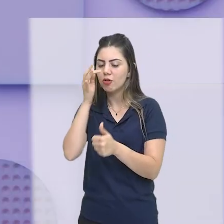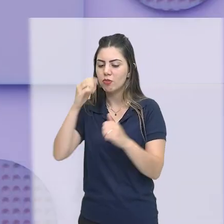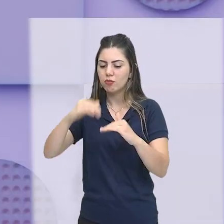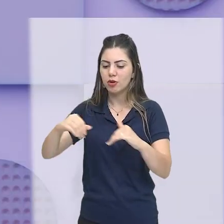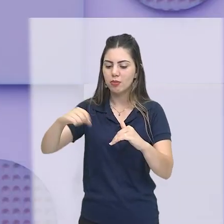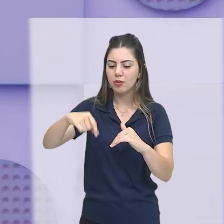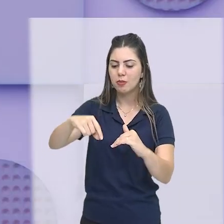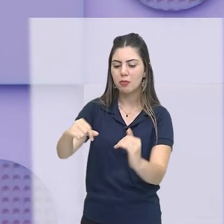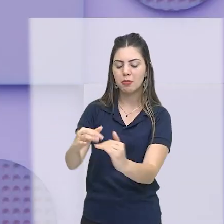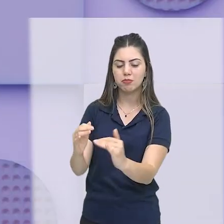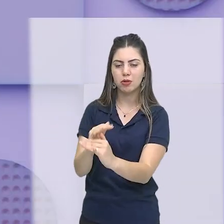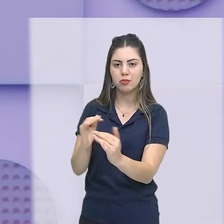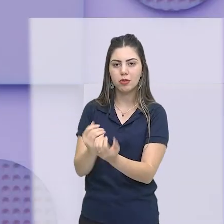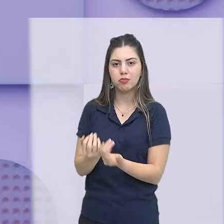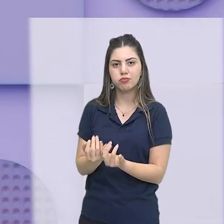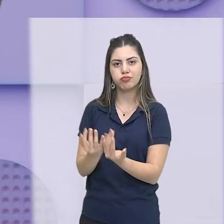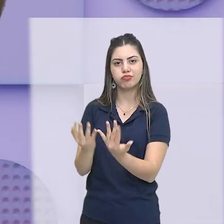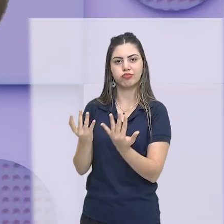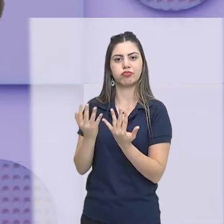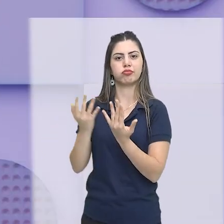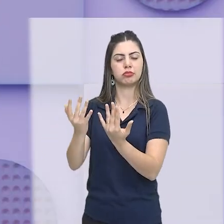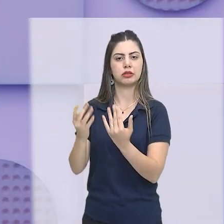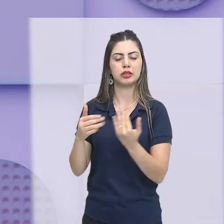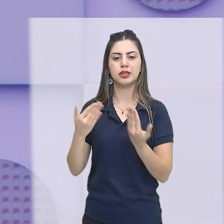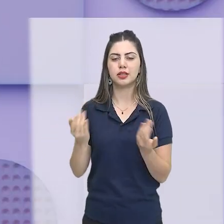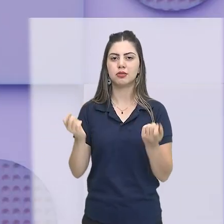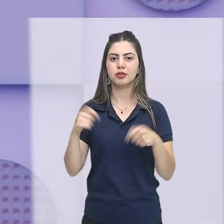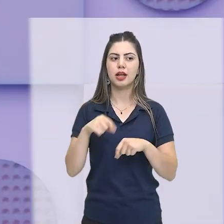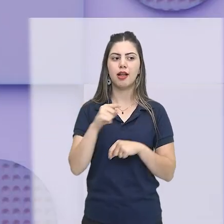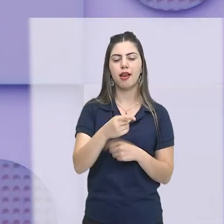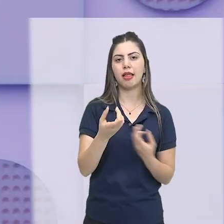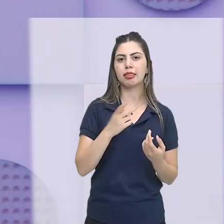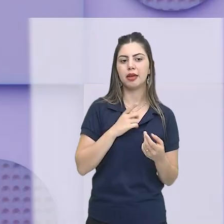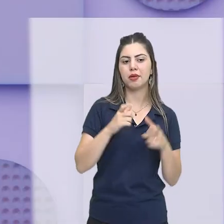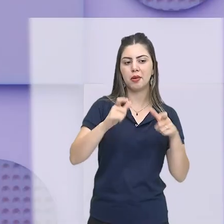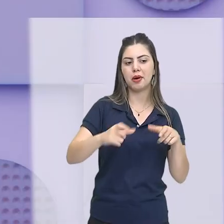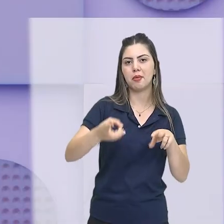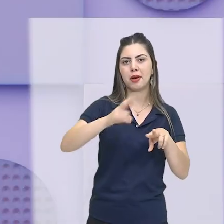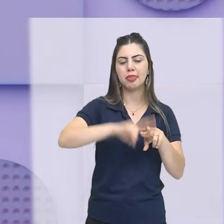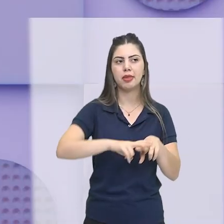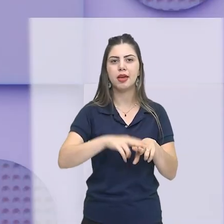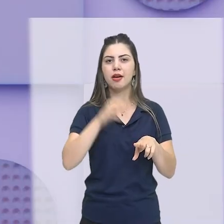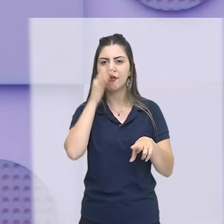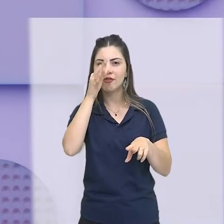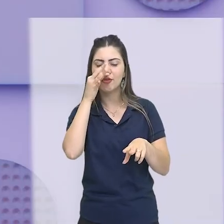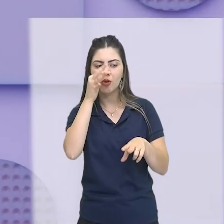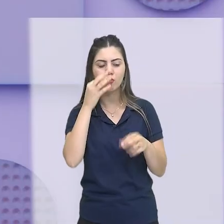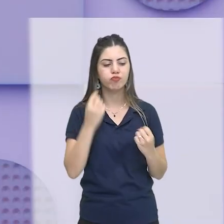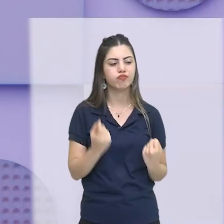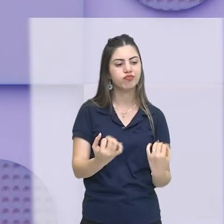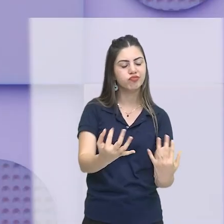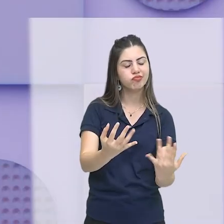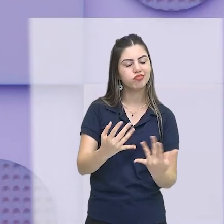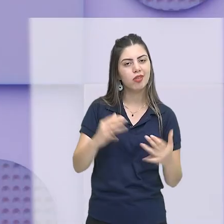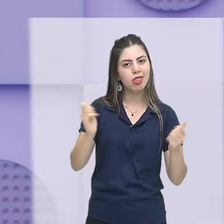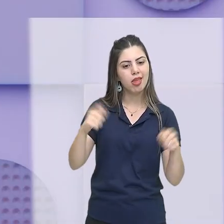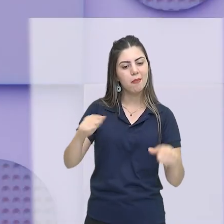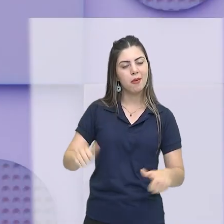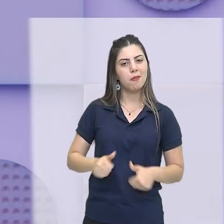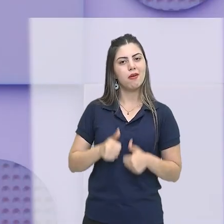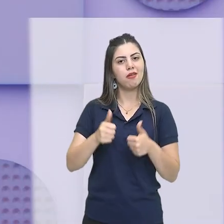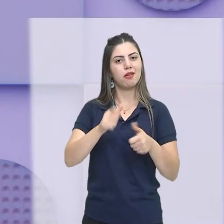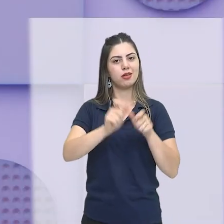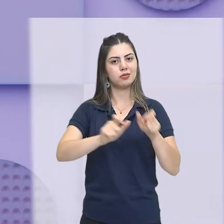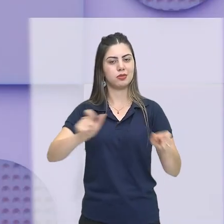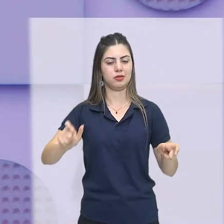forma, vai mudando todo o arredor, tanto dele quanto das pessoas que o circulam.